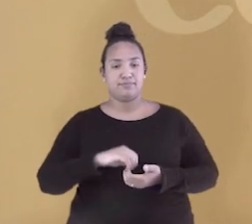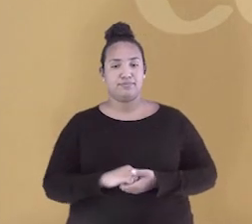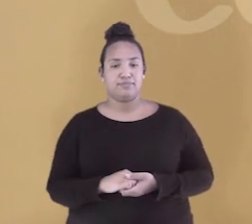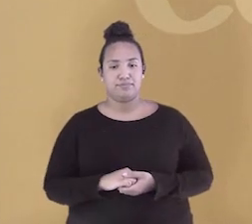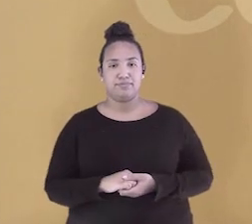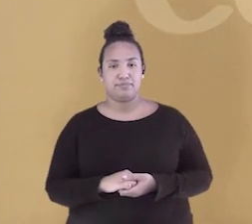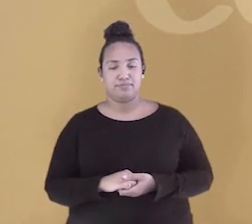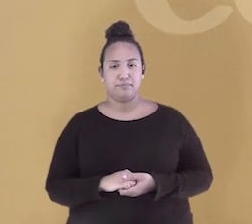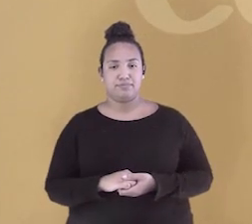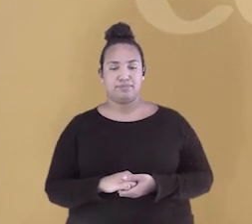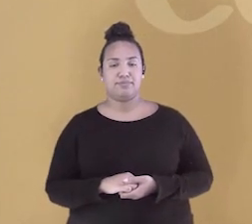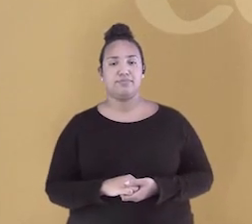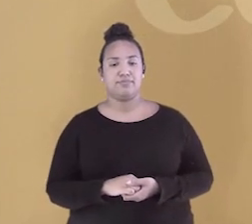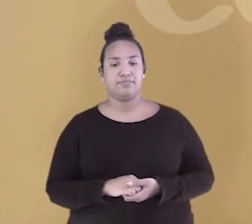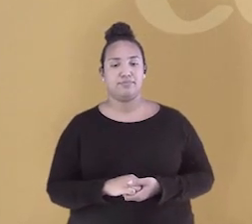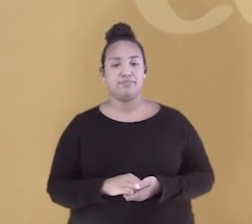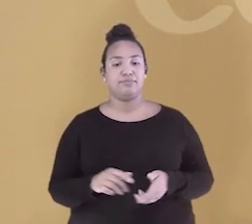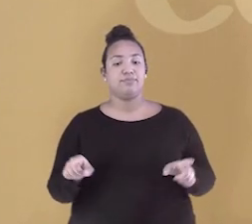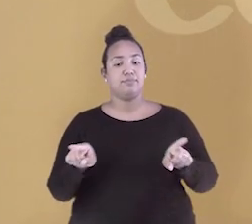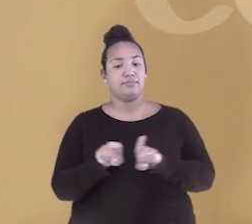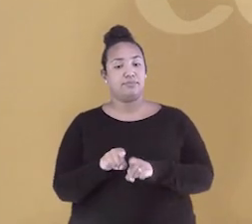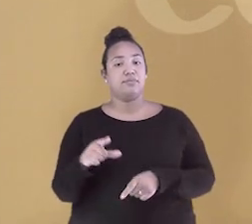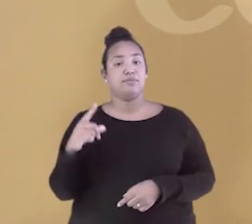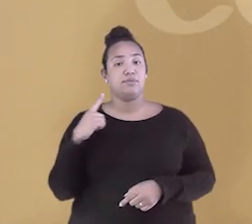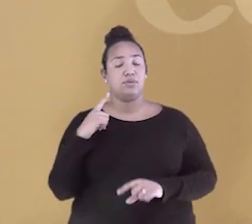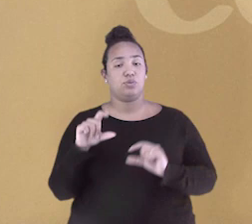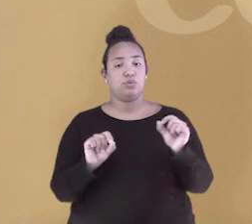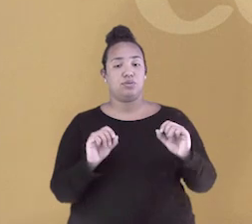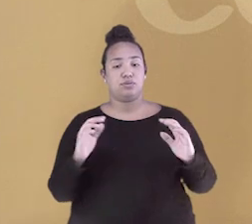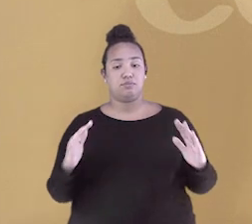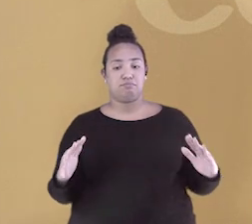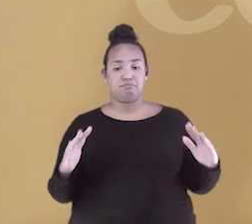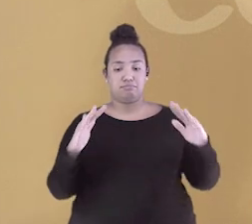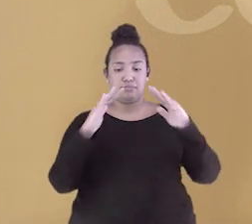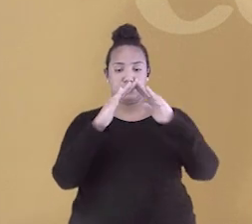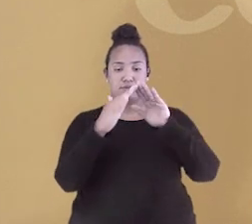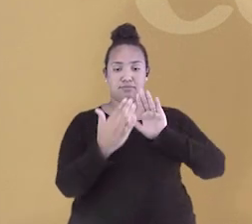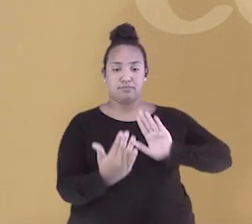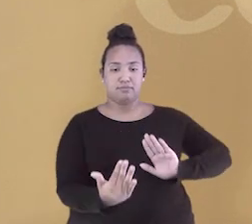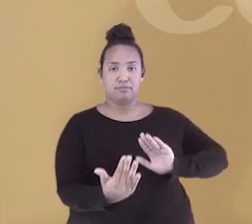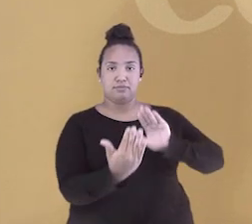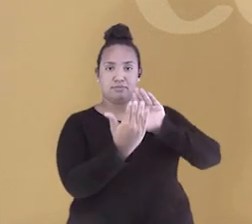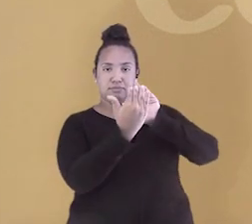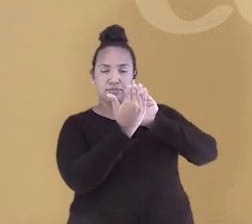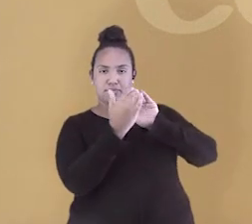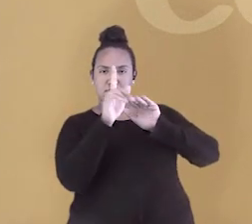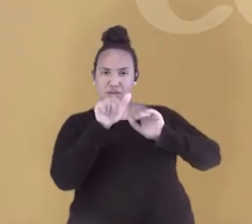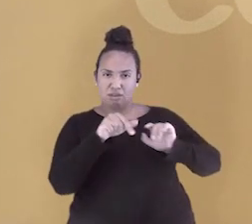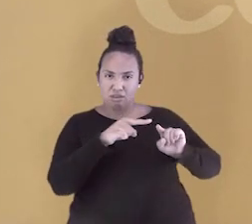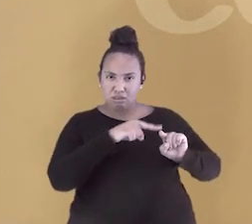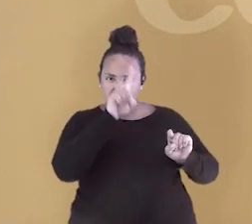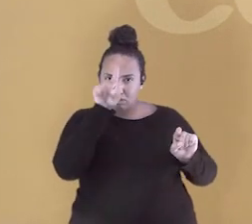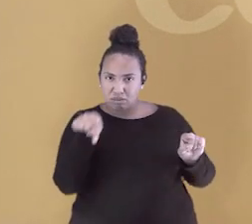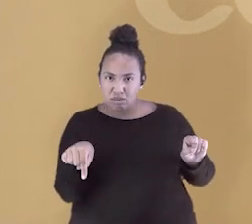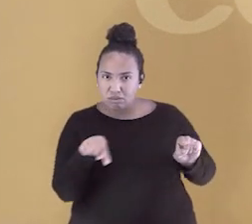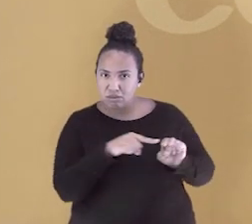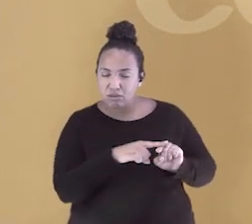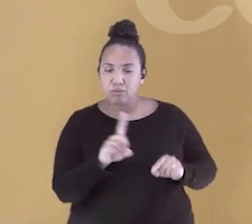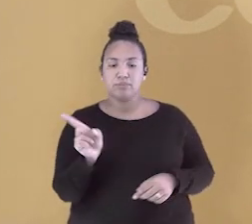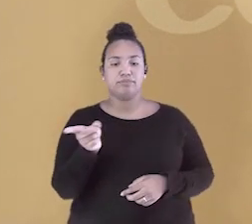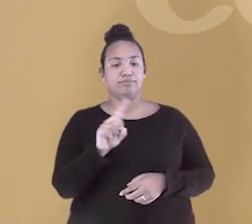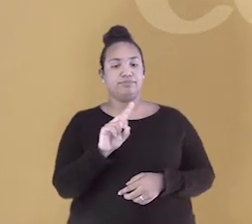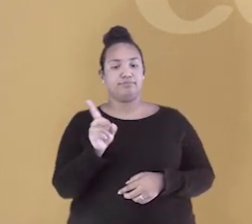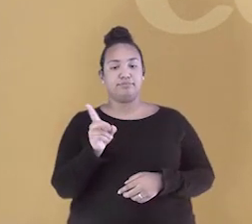Também tenho esta pirâmide. Essa pirâmide é um triângulo? Não, apenas uma